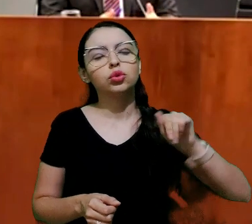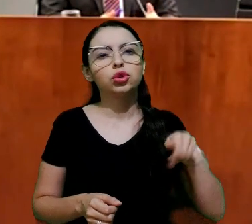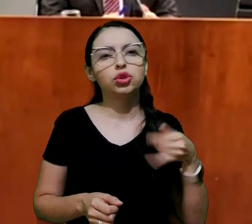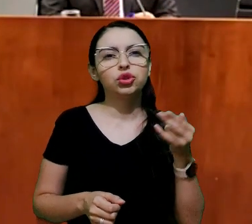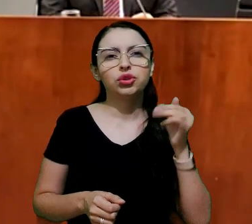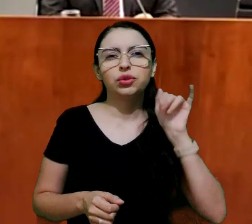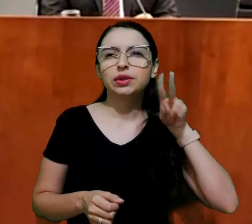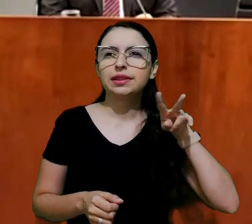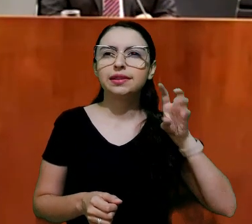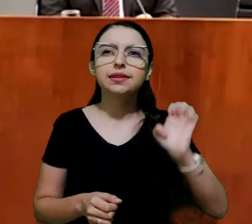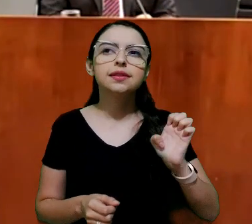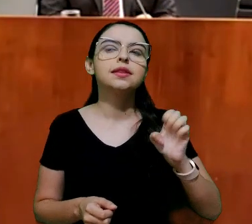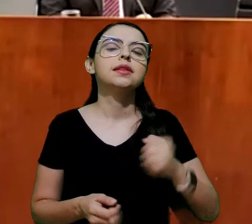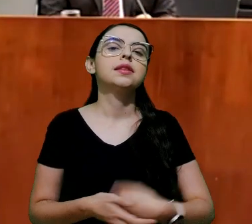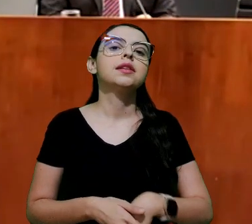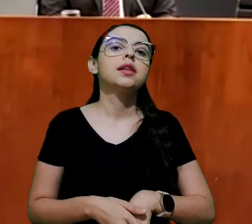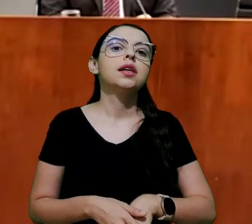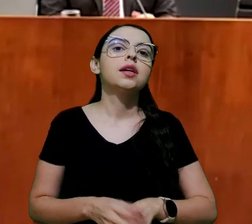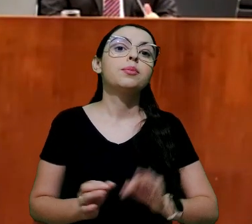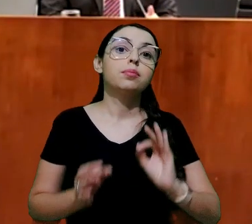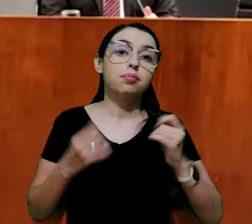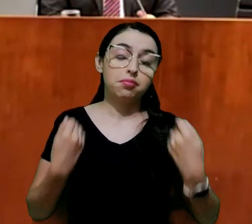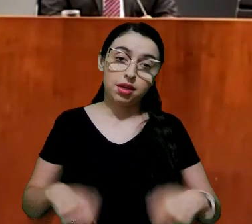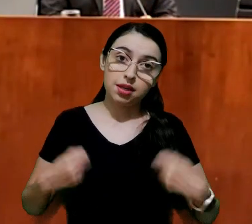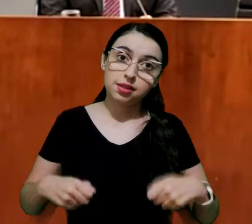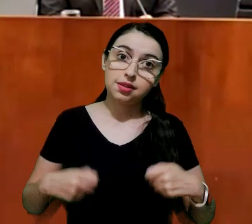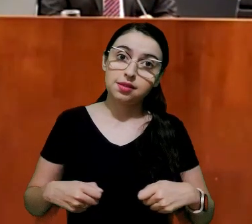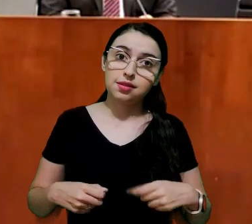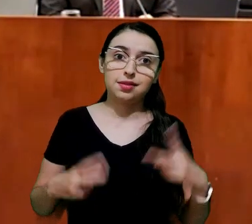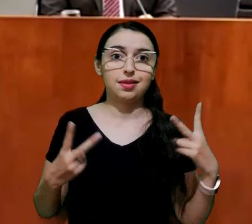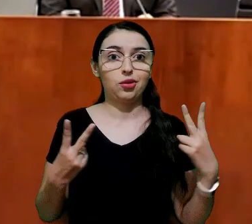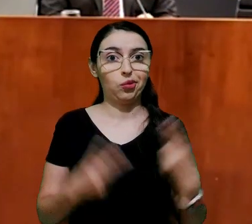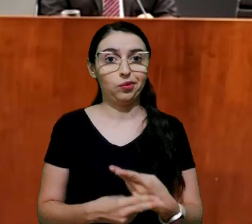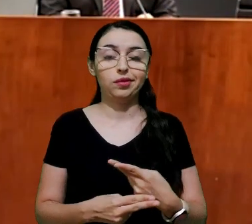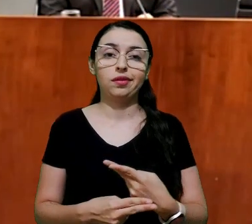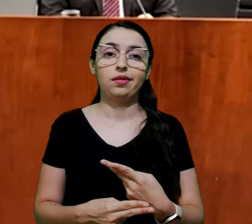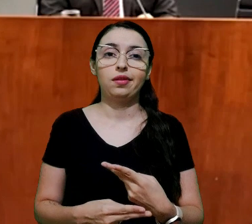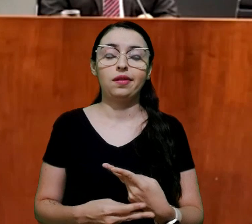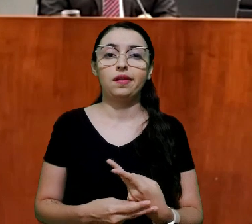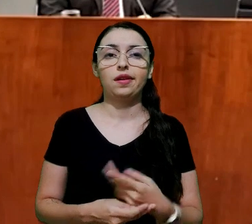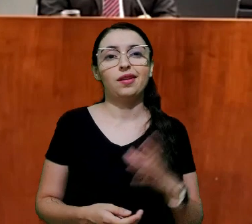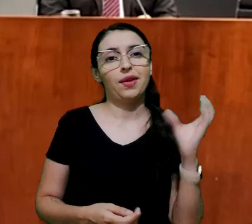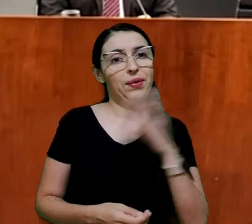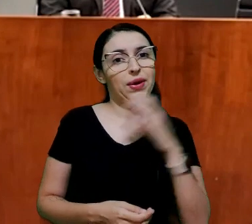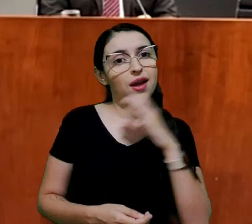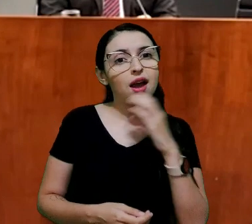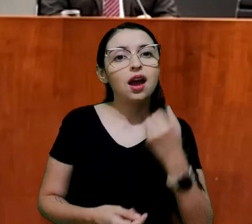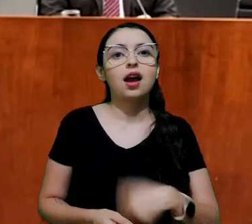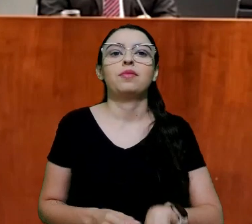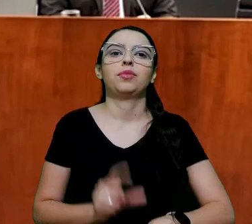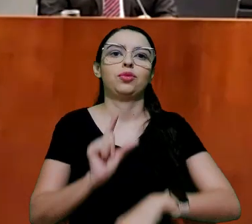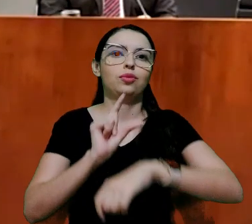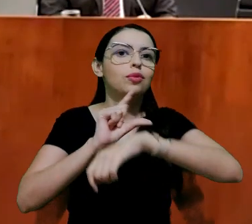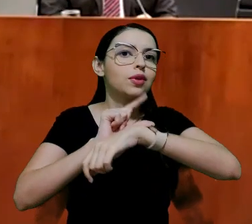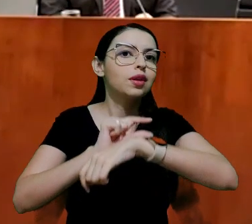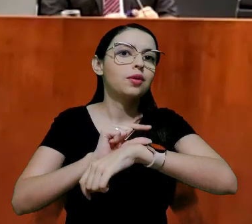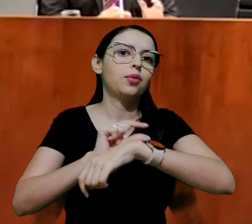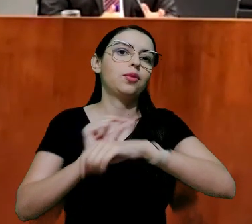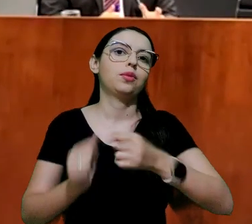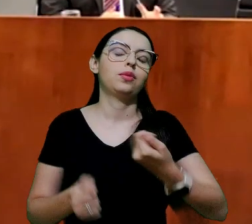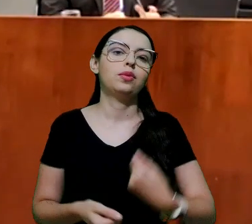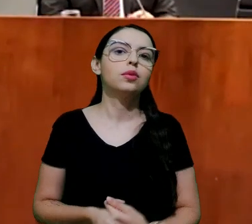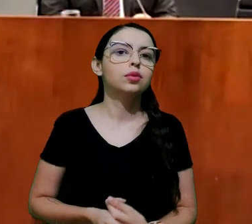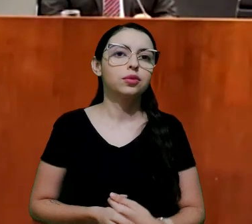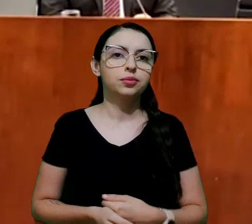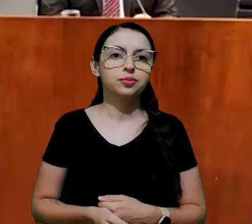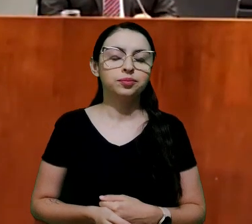necessidade de se fazer um corte, como já disse, em função do limite que temos, e